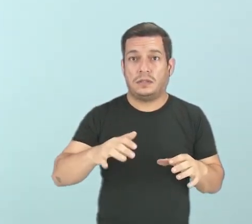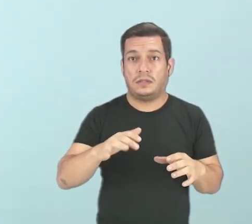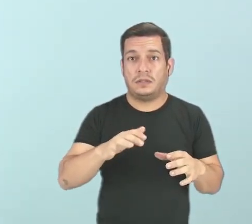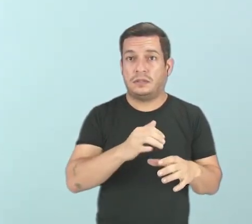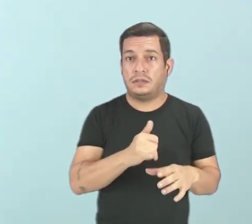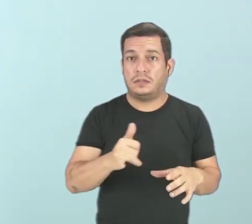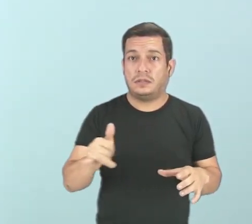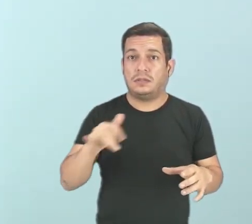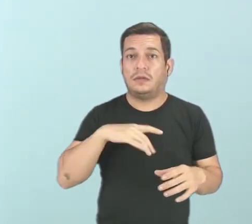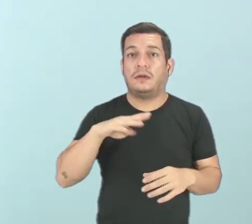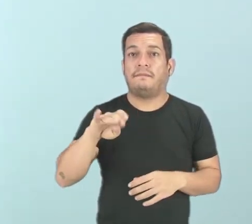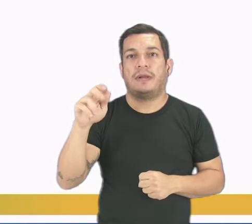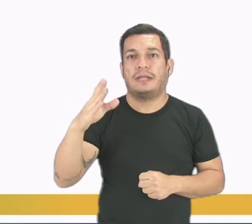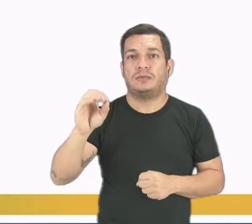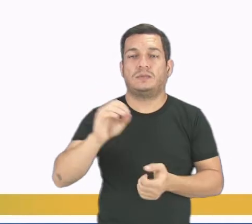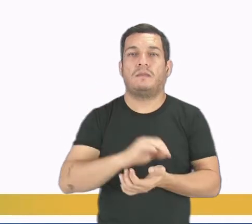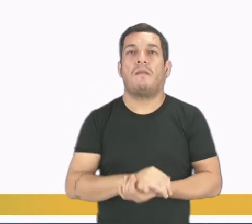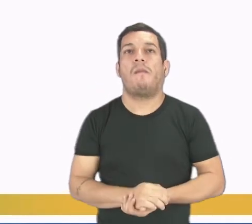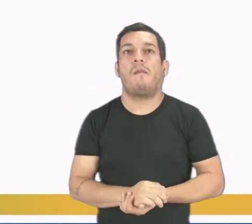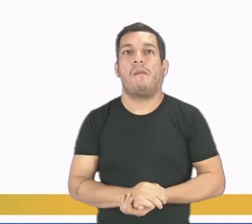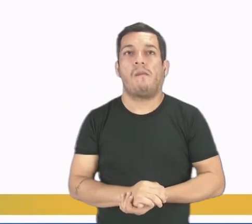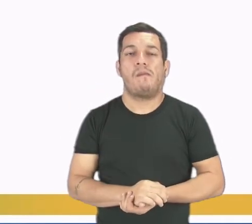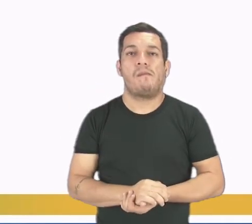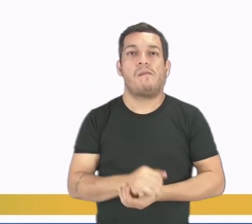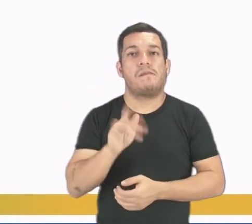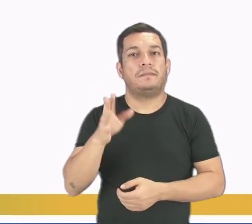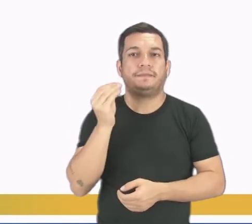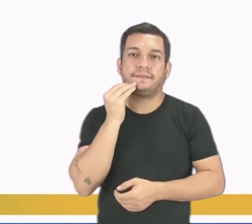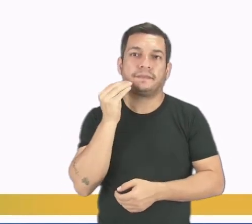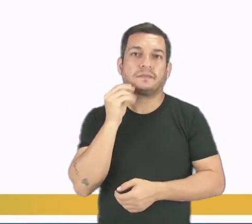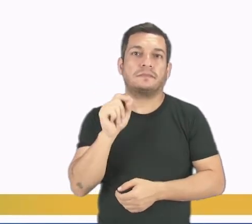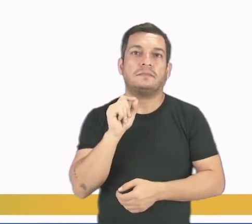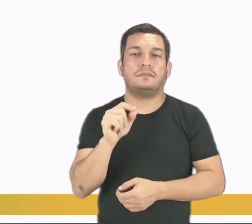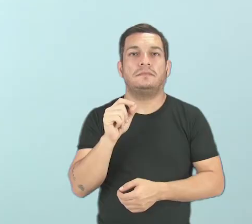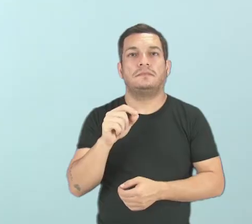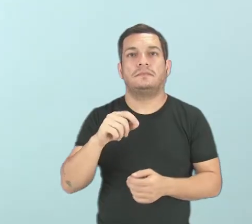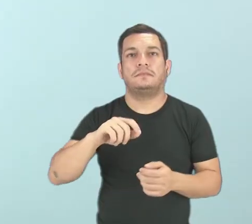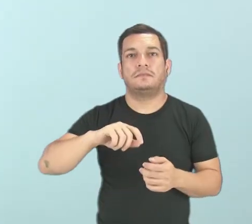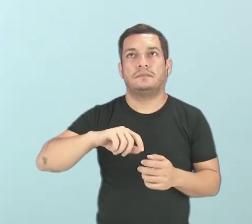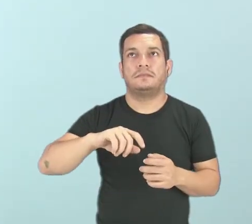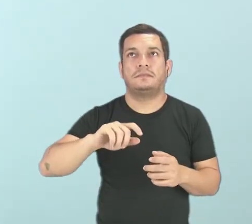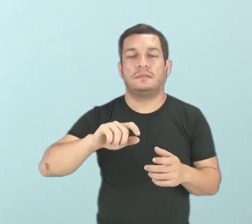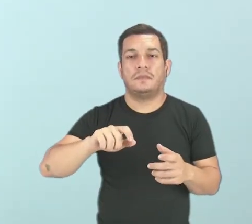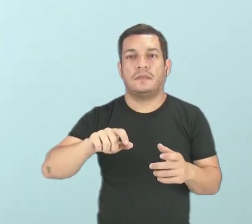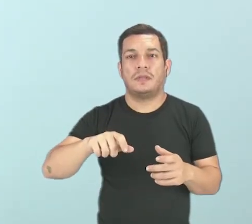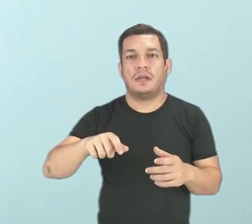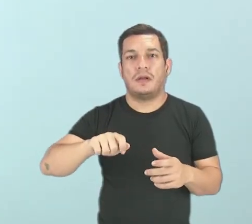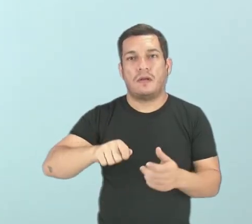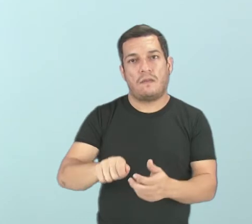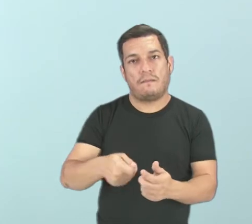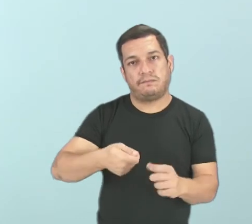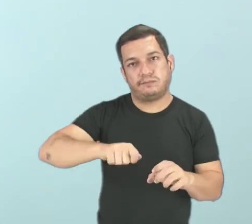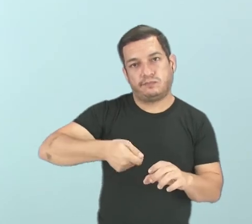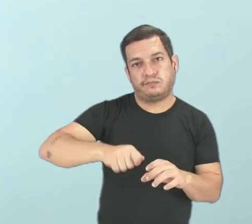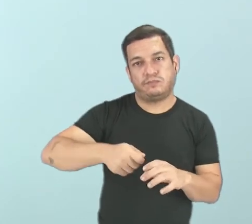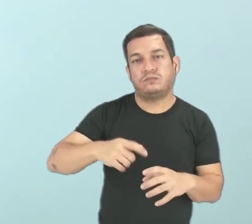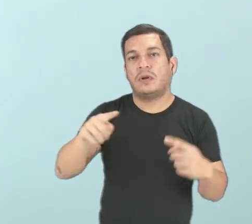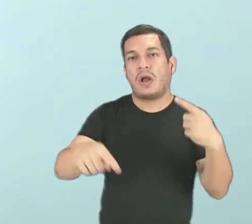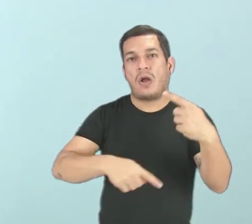torque exato. Tem parafuso que o aperto dele tem que ser exatamente numa posição com uma